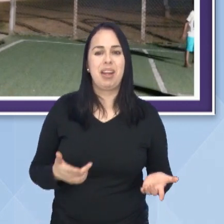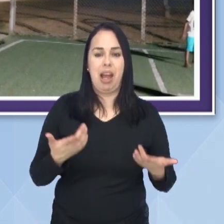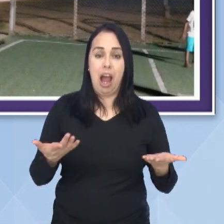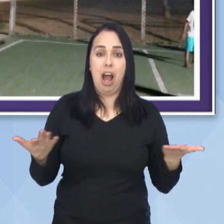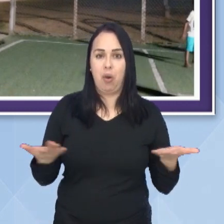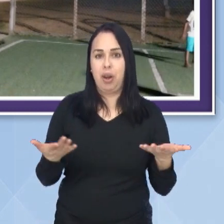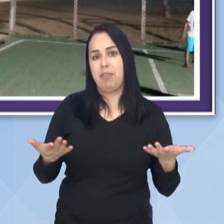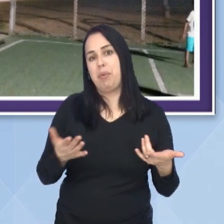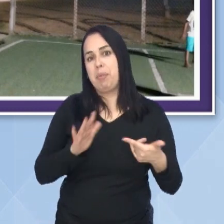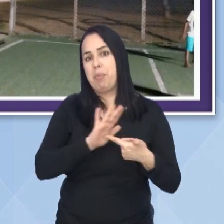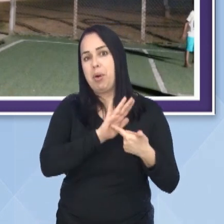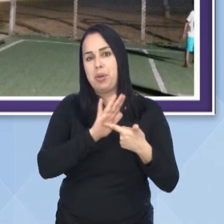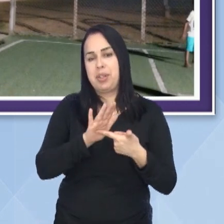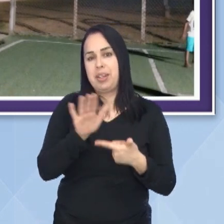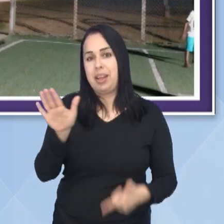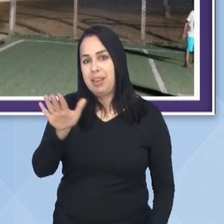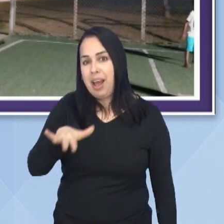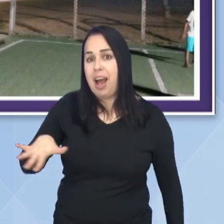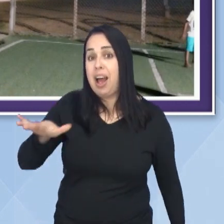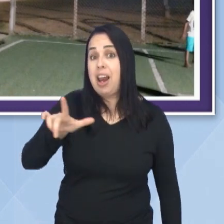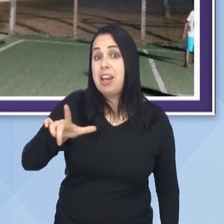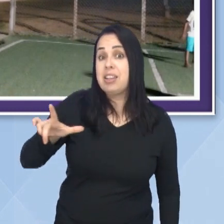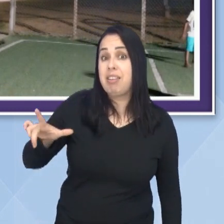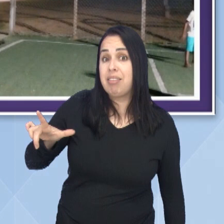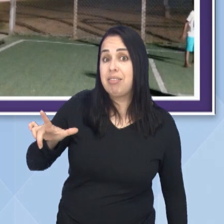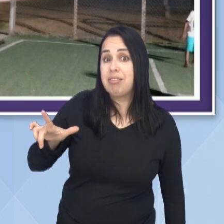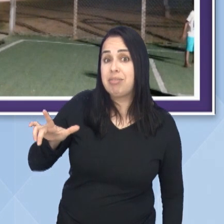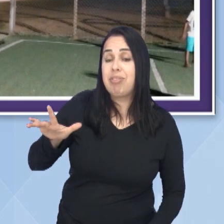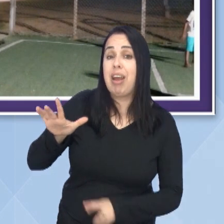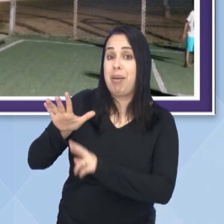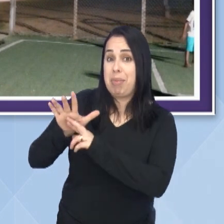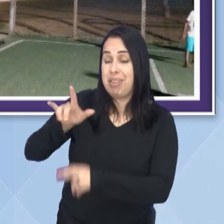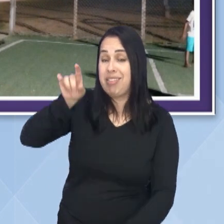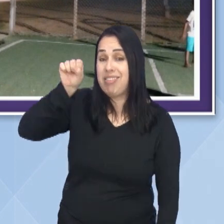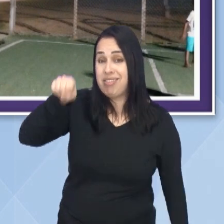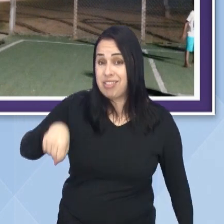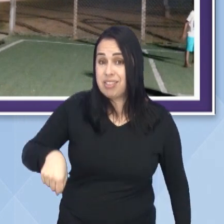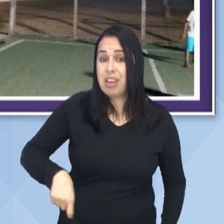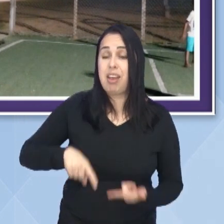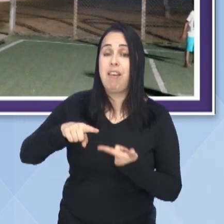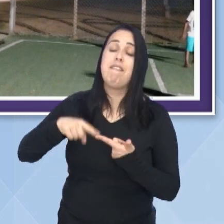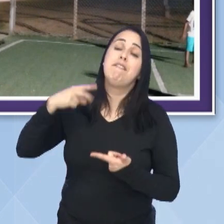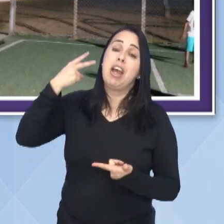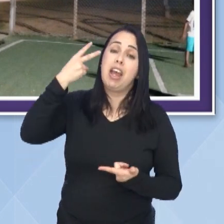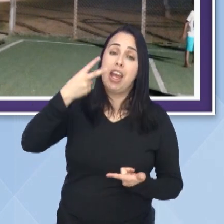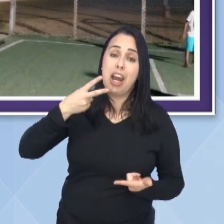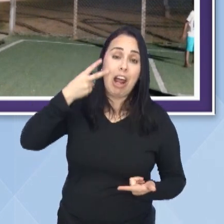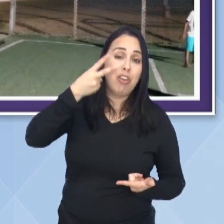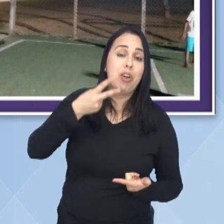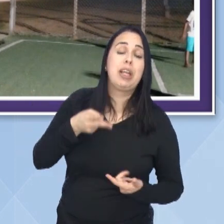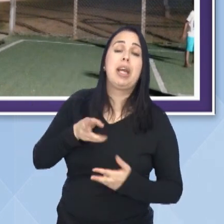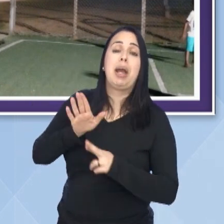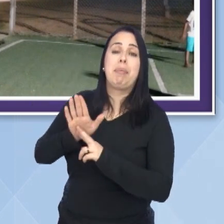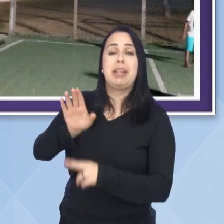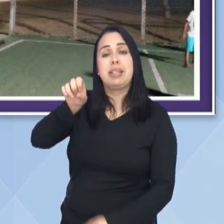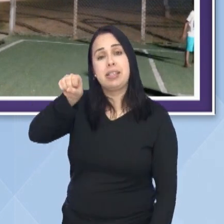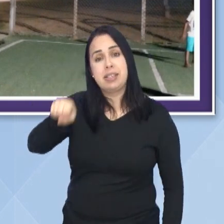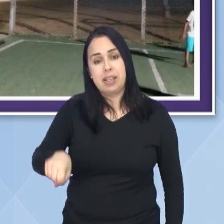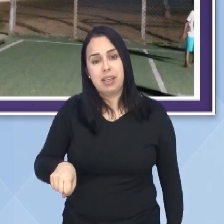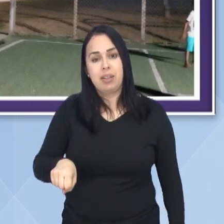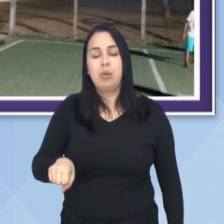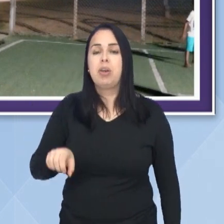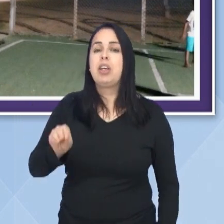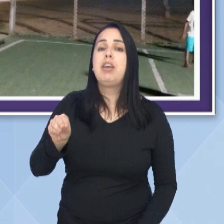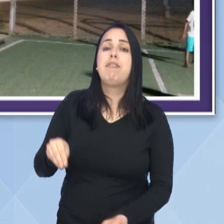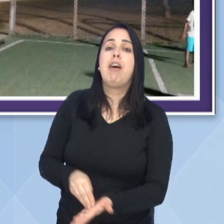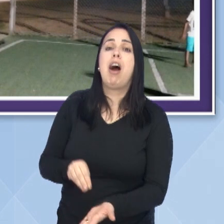vou falando é aqui na região leste, onde tem representantes sim, onde tem vereadores que falam pela região, né? O que não